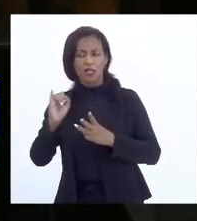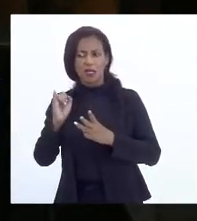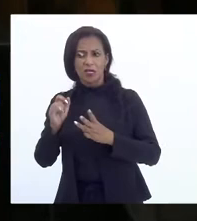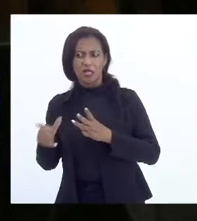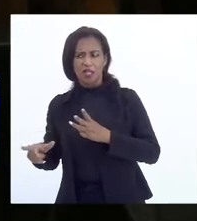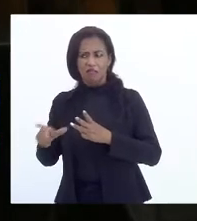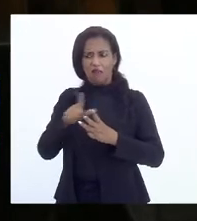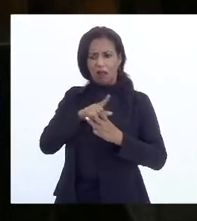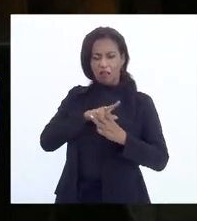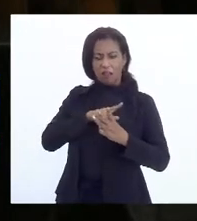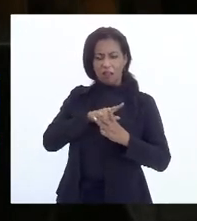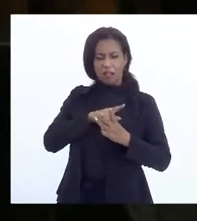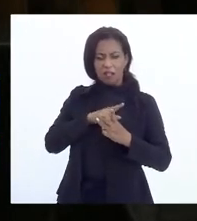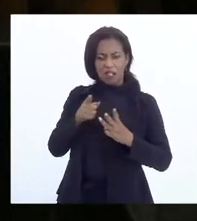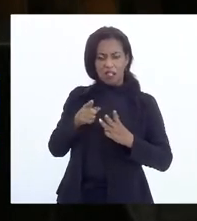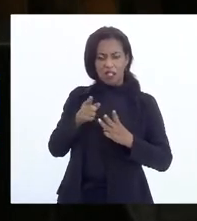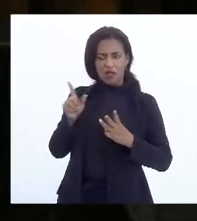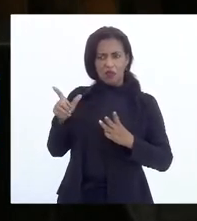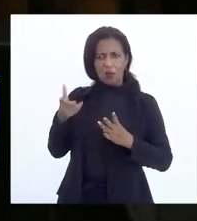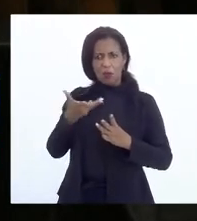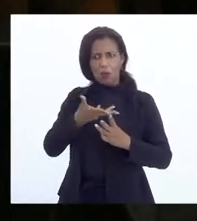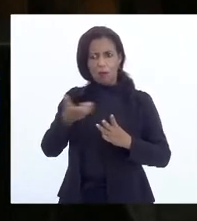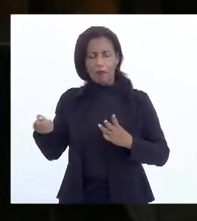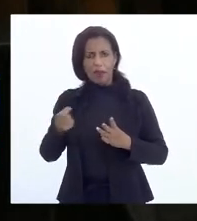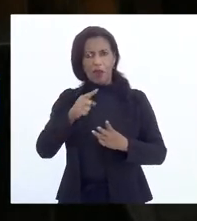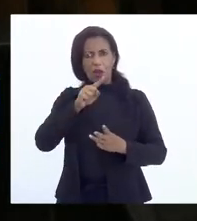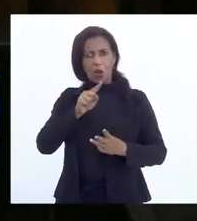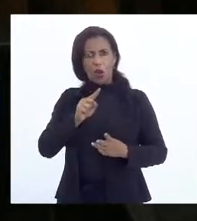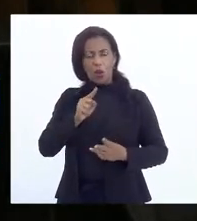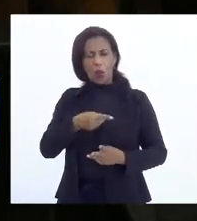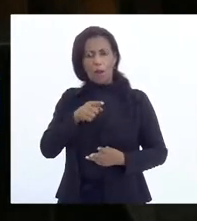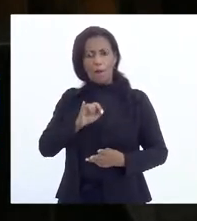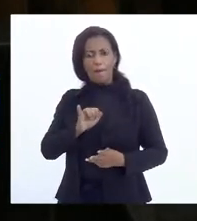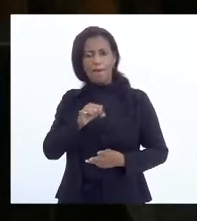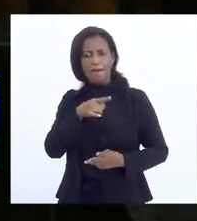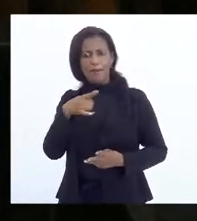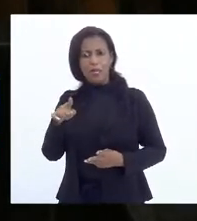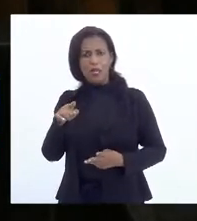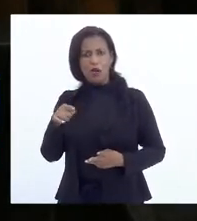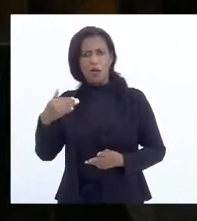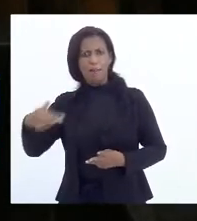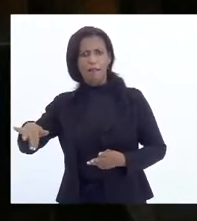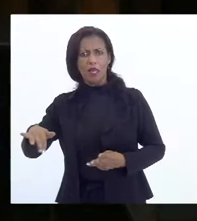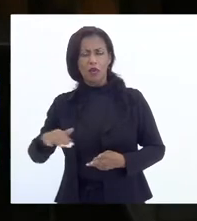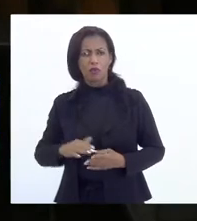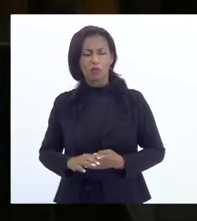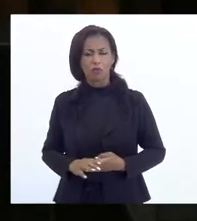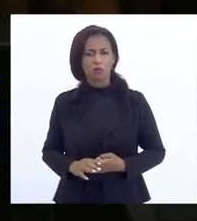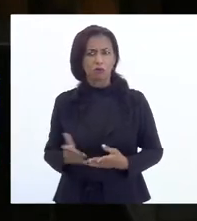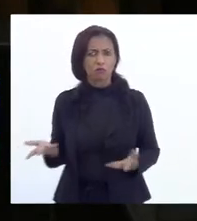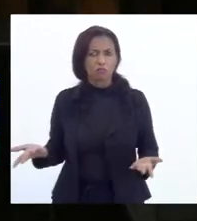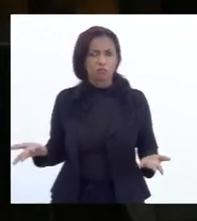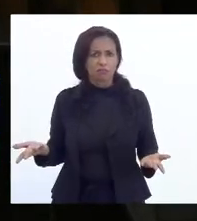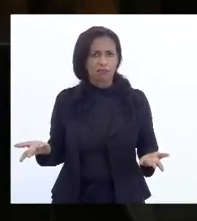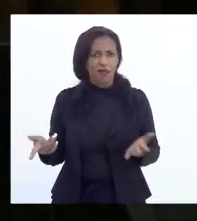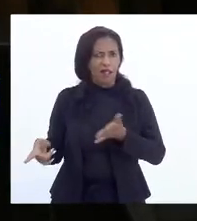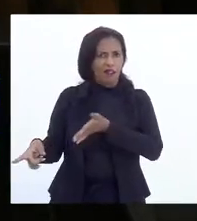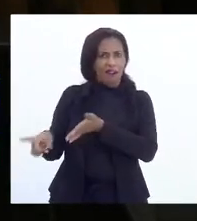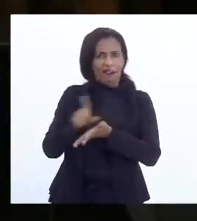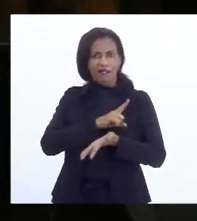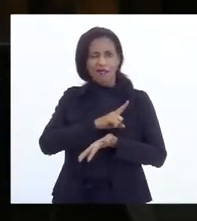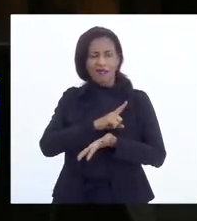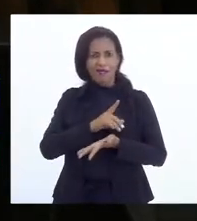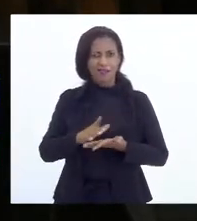vão arrecadar 1,5 bilhão, que a SEDAI deixará de fazê-lo. Então, essa